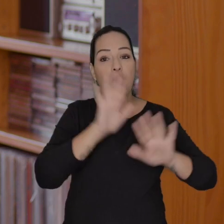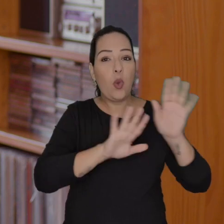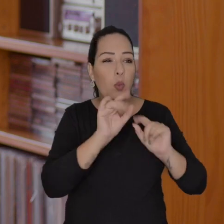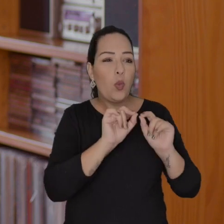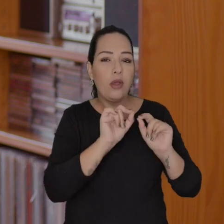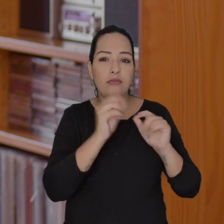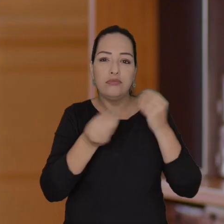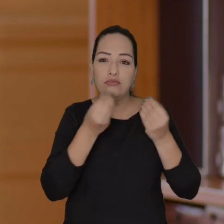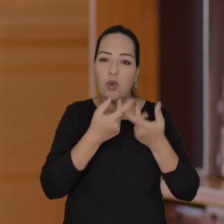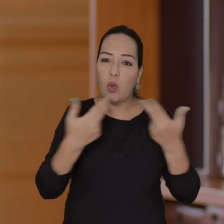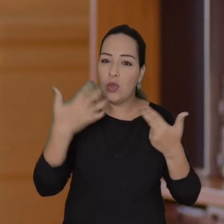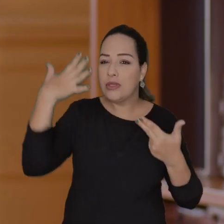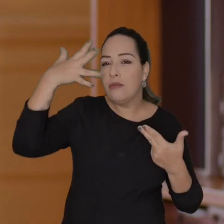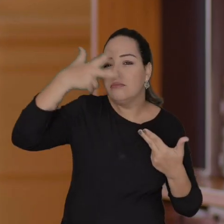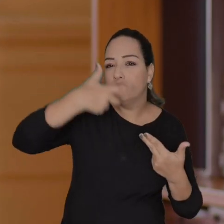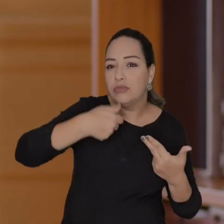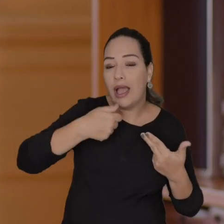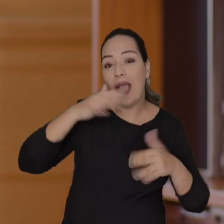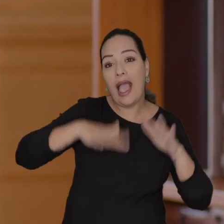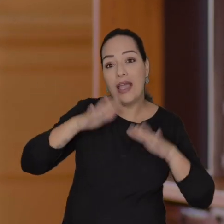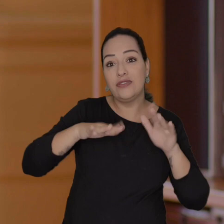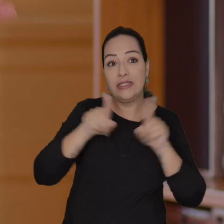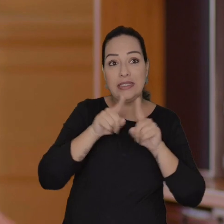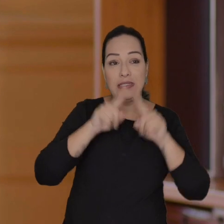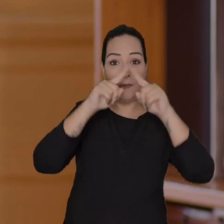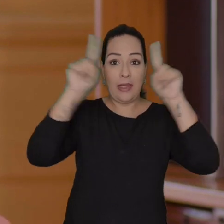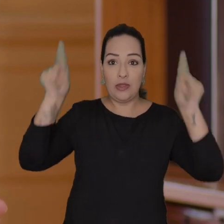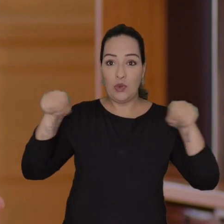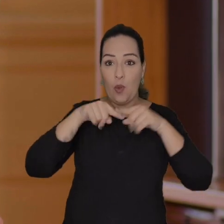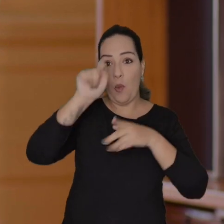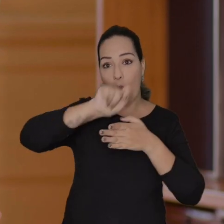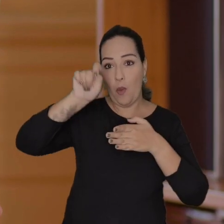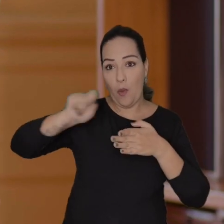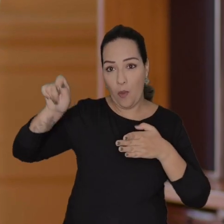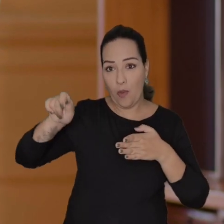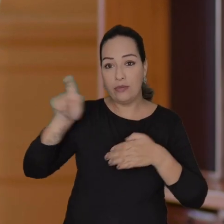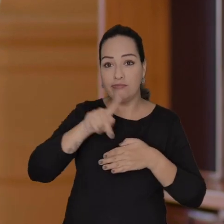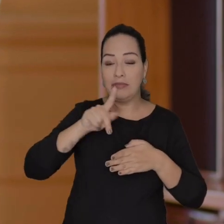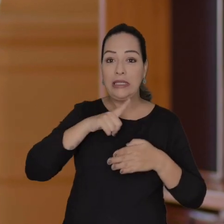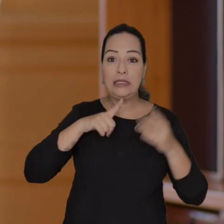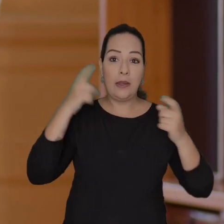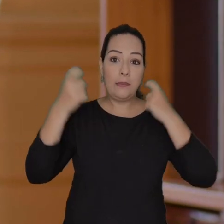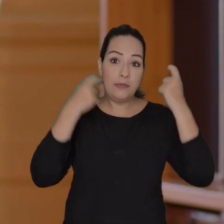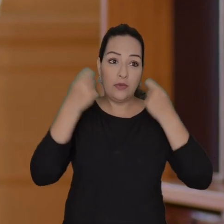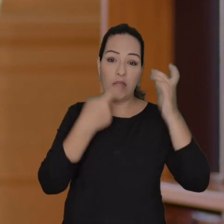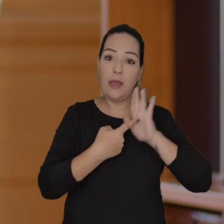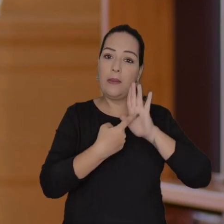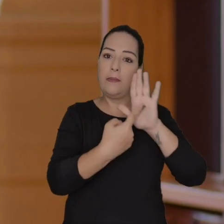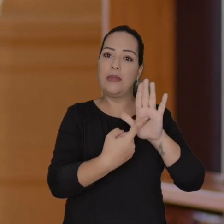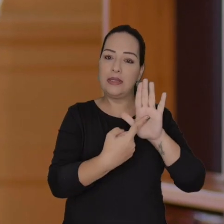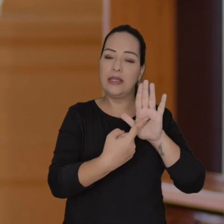cuidado com o que é belo, o cuidado com o que é belo, às vezes na lousa do professor. Então, o professor tem uma preocupação